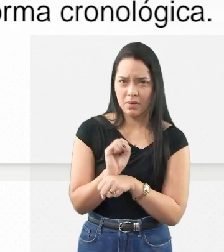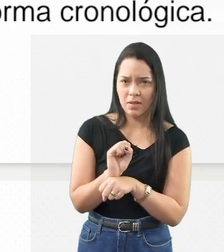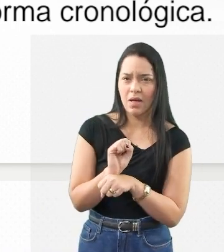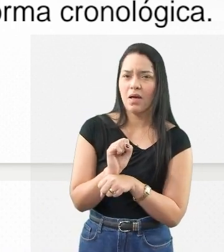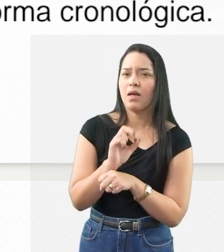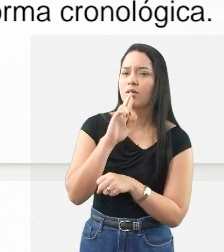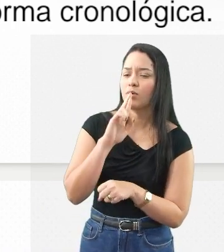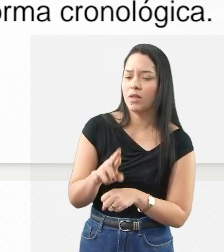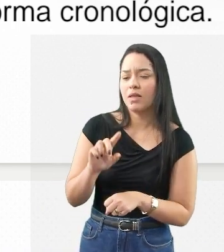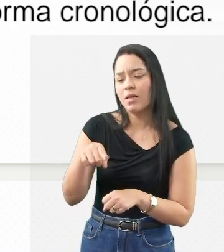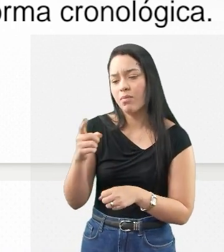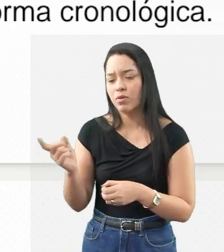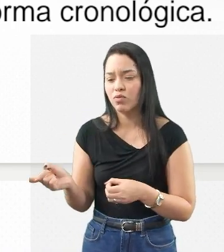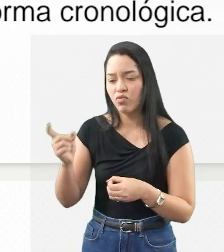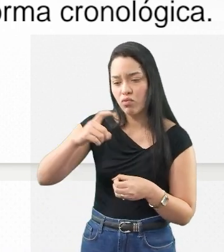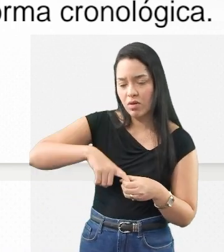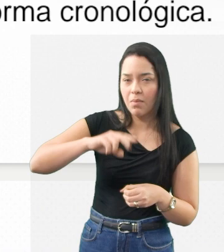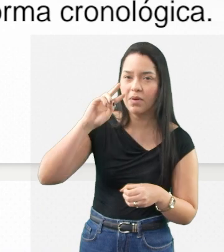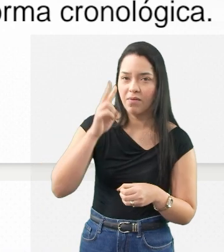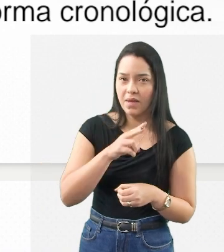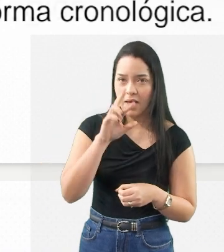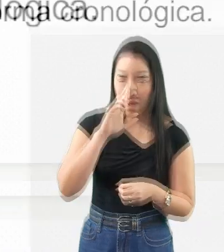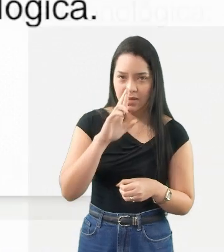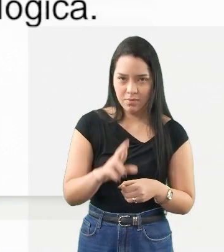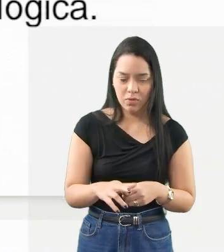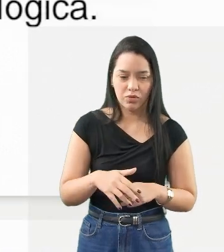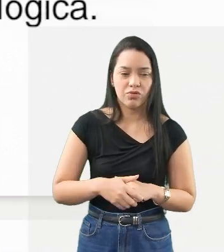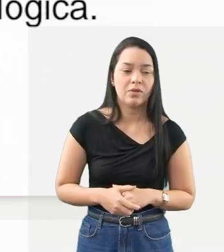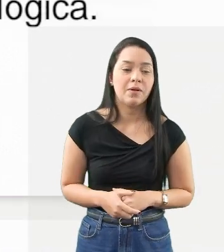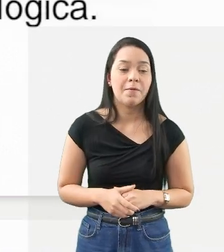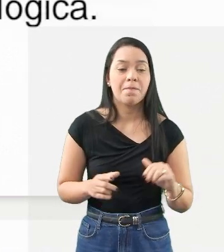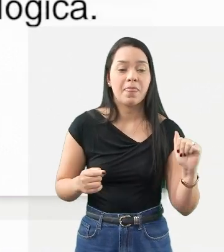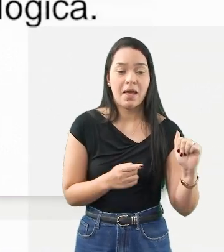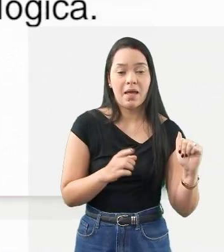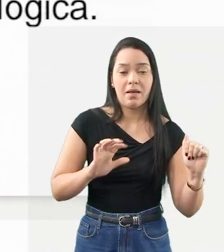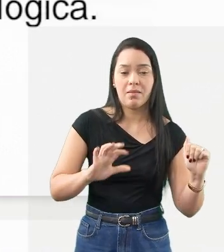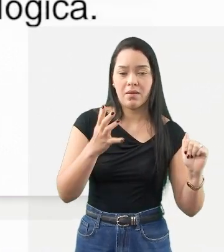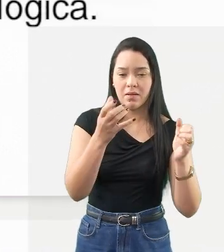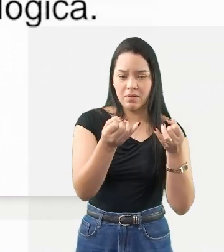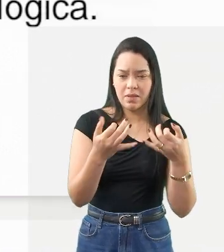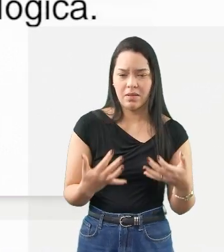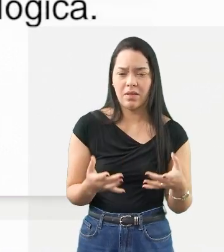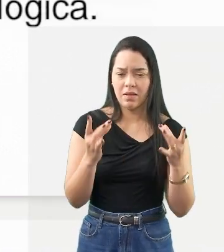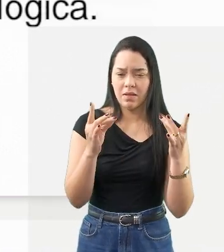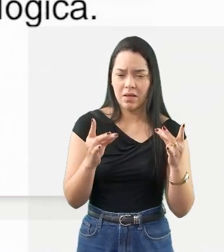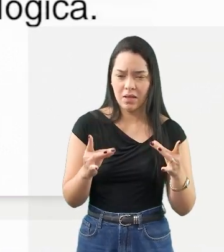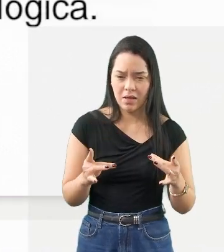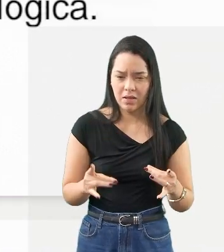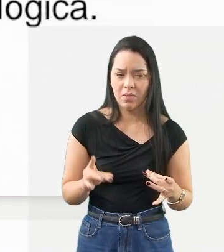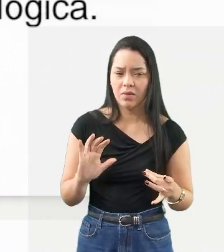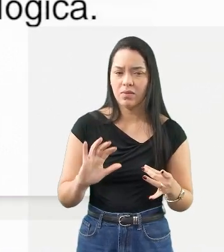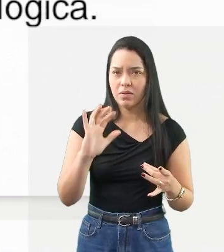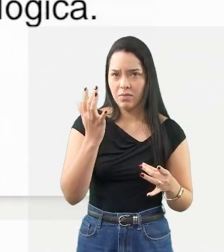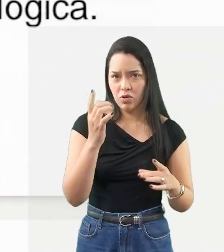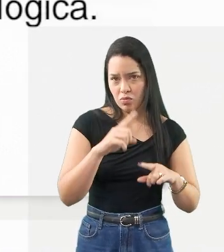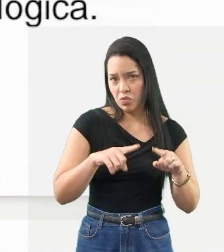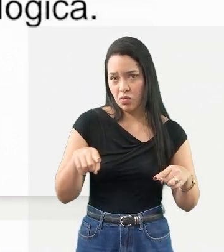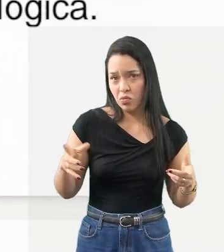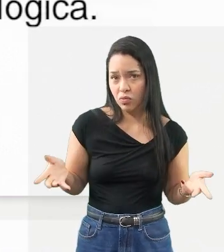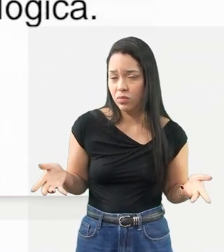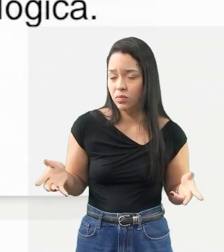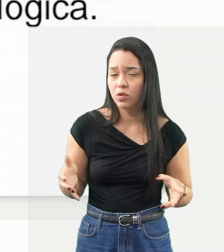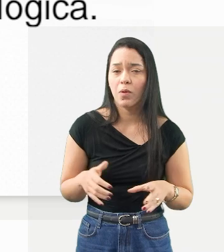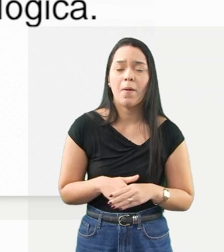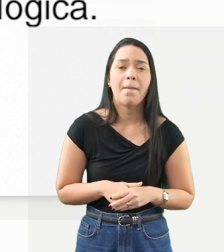resolução e depois vocês vão voltar para conferir o gabarito. Letra A. Realizar uma explicação detalhada sobre o funcionamento